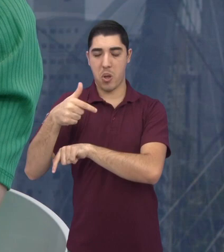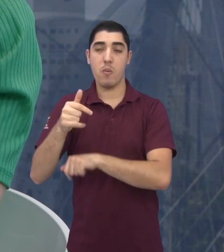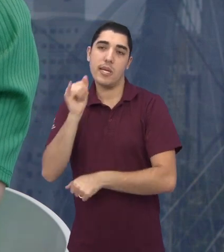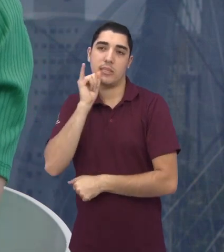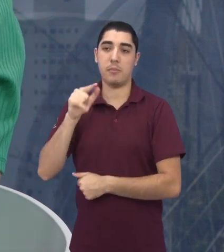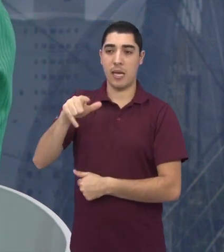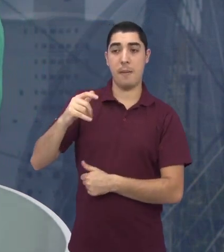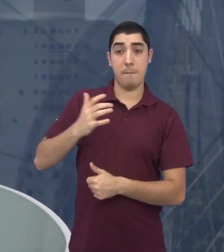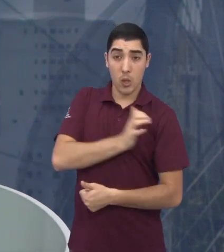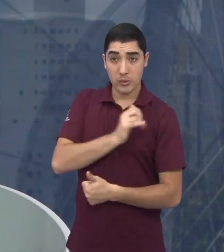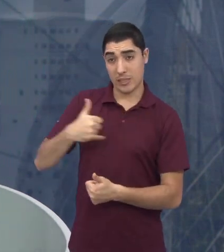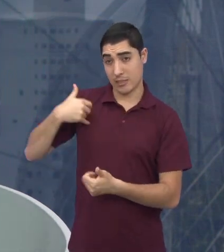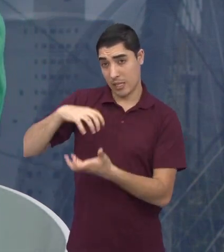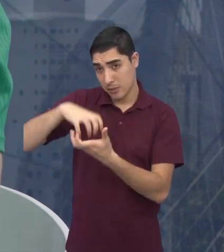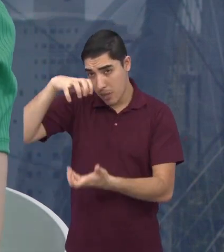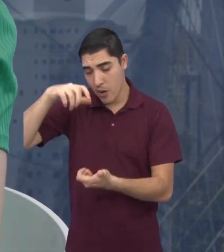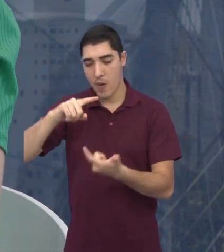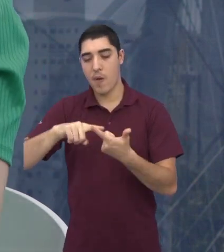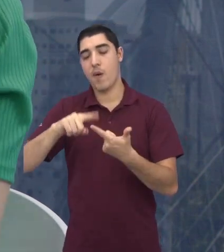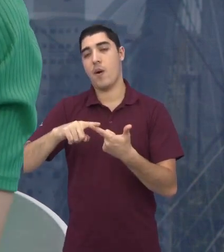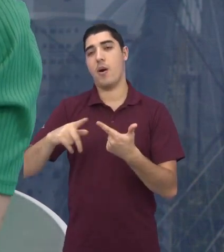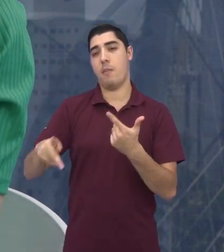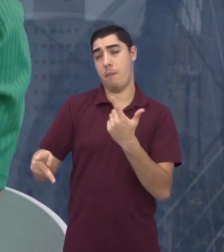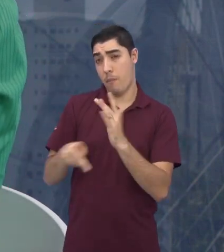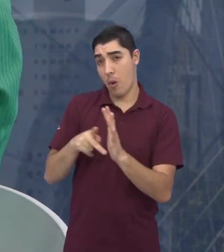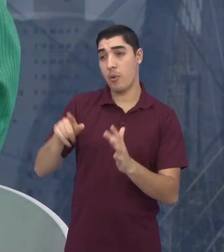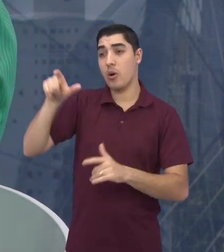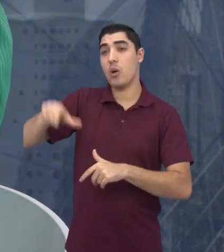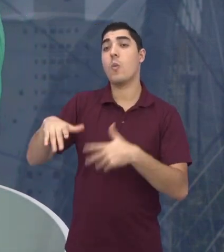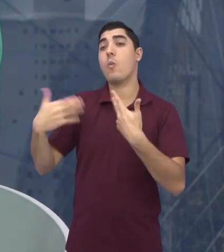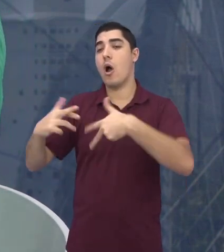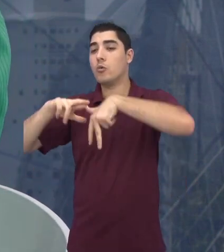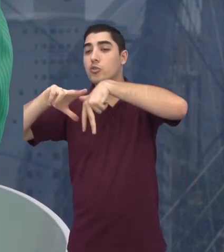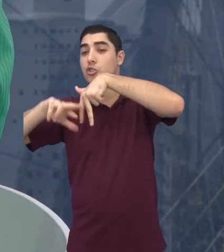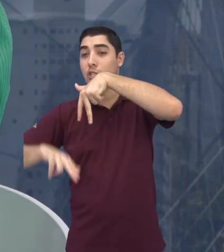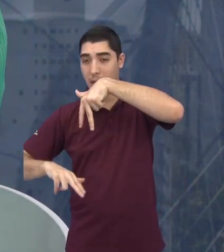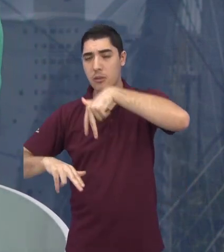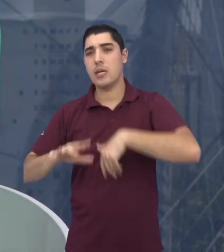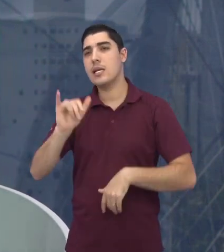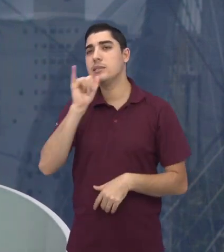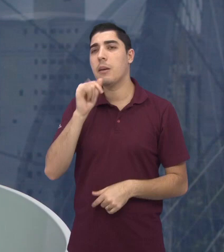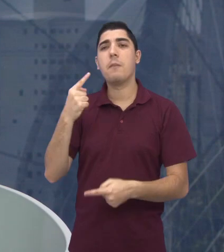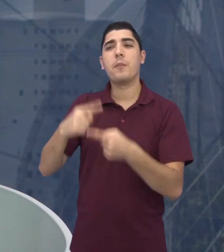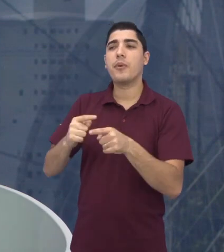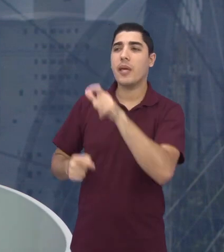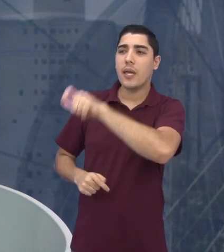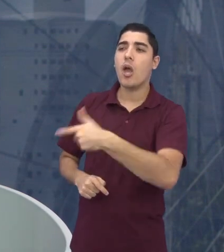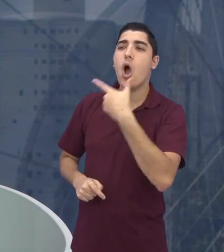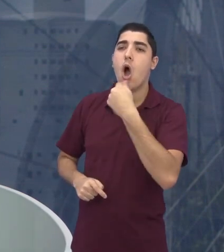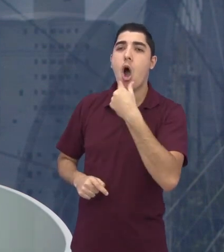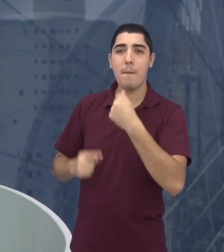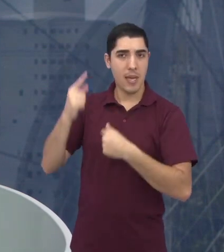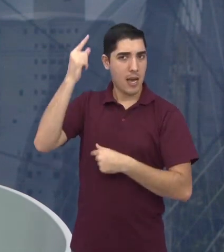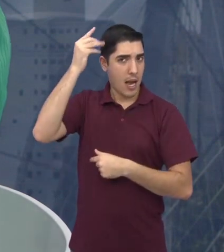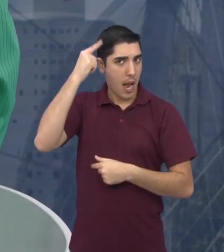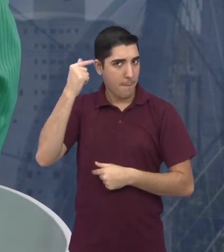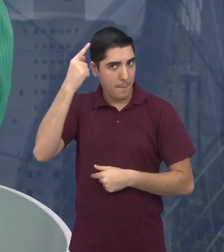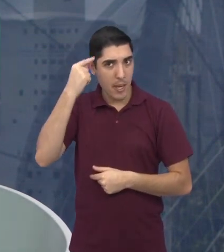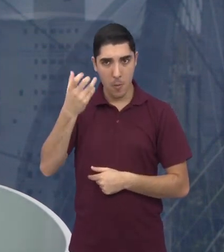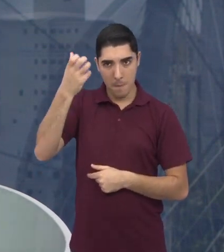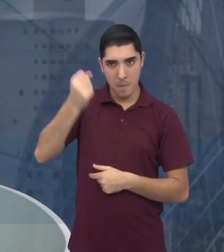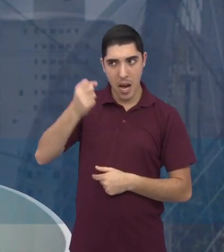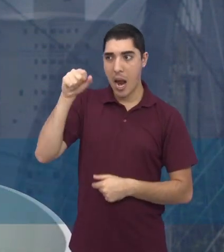questão relacionada à idade, tem a questão relacionada ao gênero, porque a gente pode parar para pensar por que que em homens o cabelo branco é